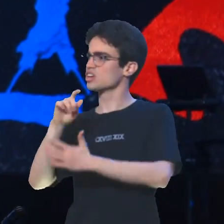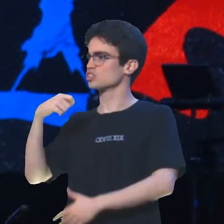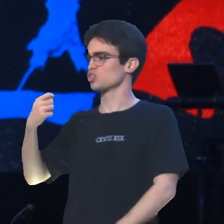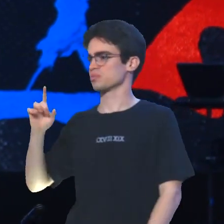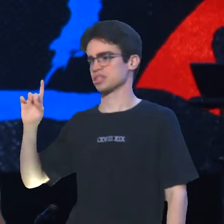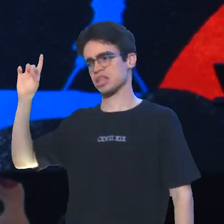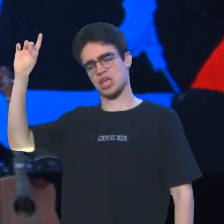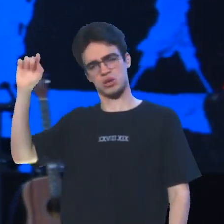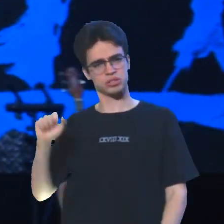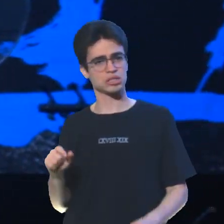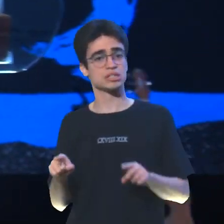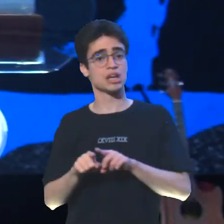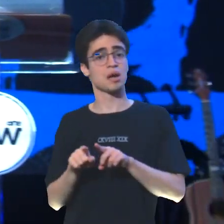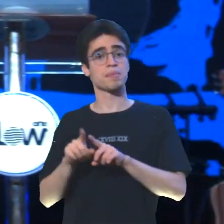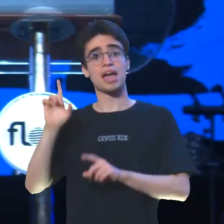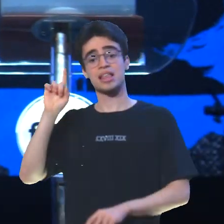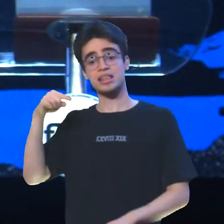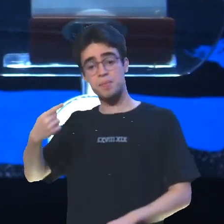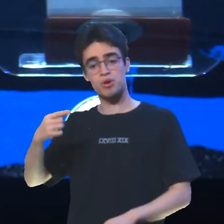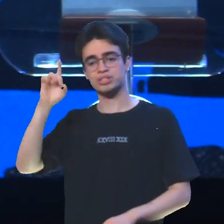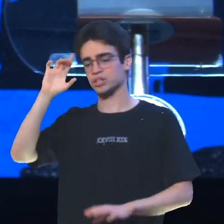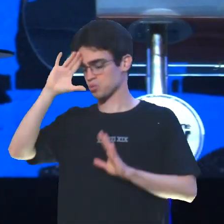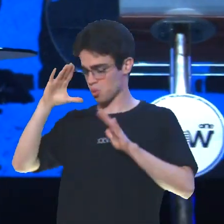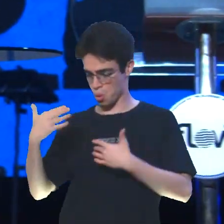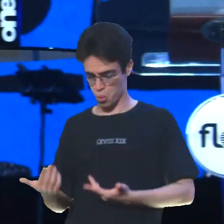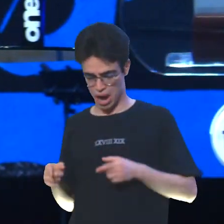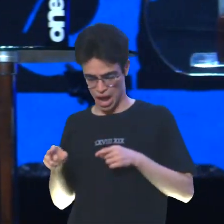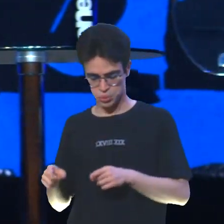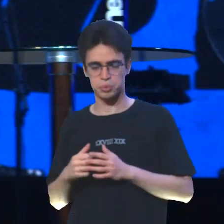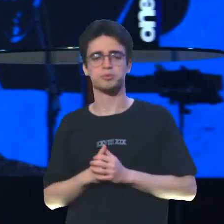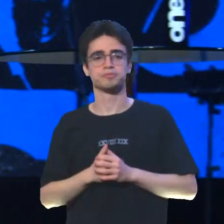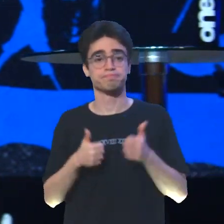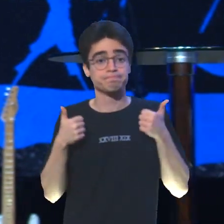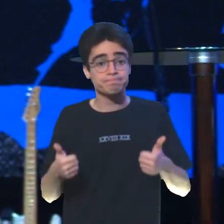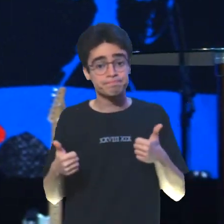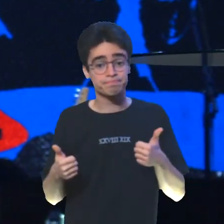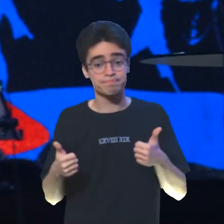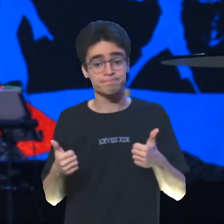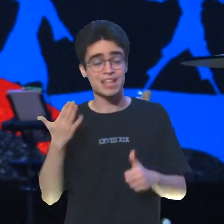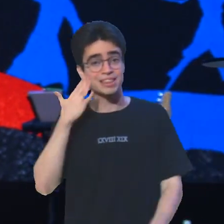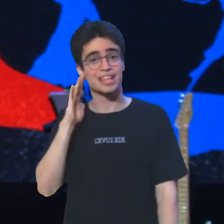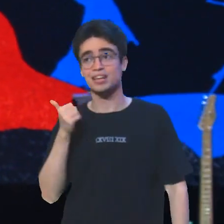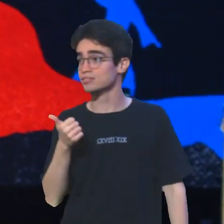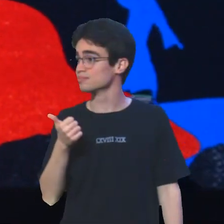Deus e como ele foi honrado diante disso. Vocês estão comigo, gente?